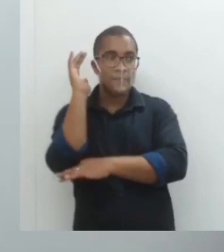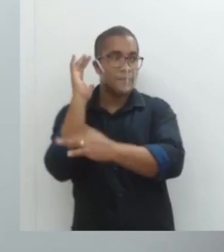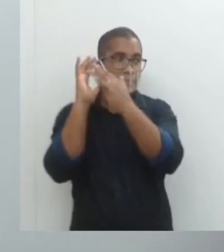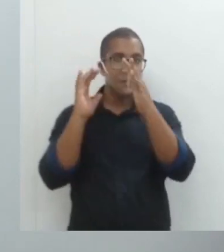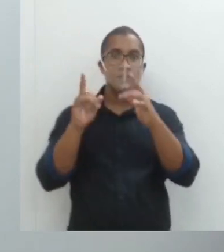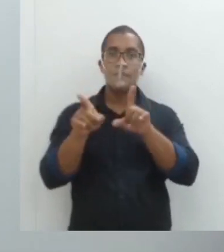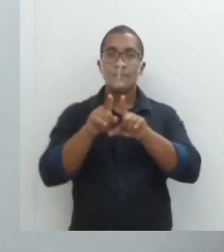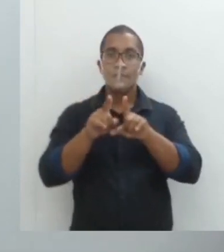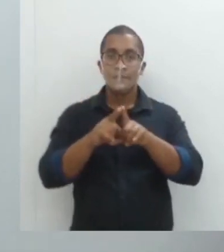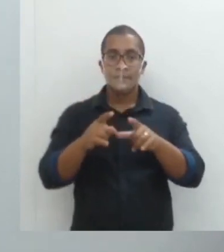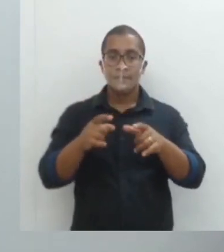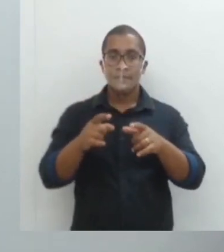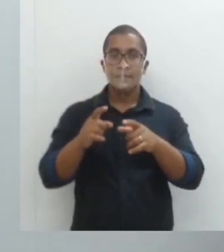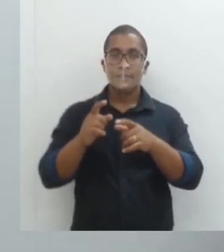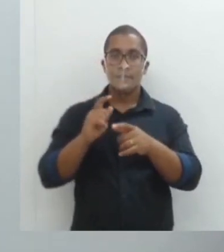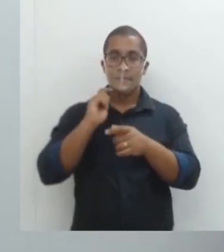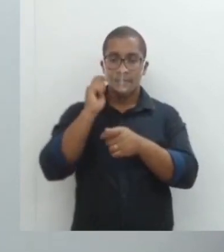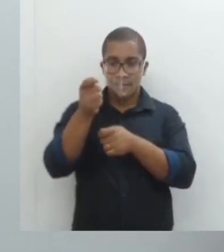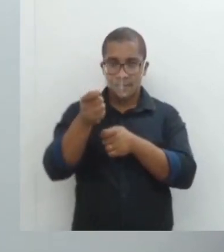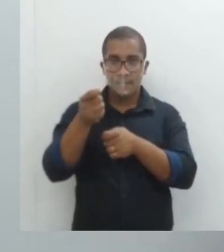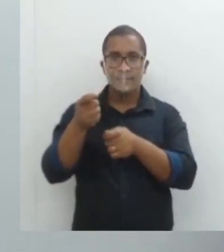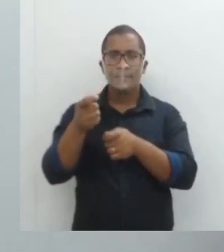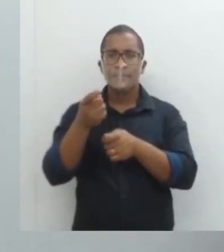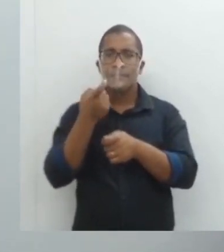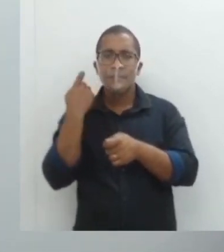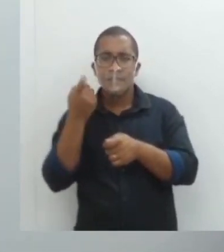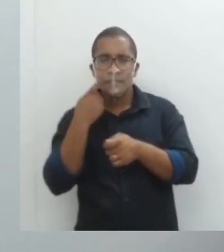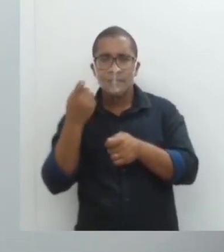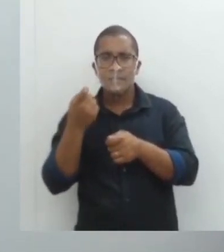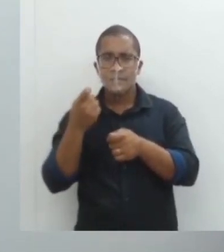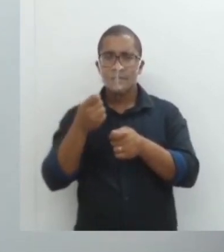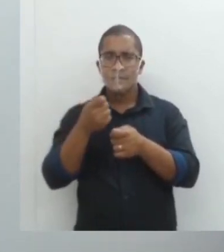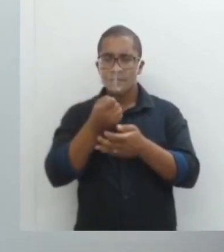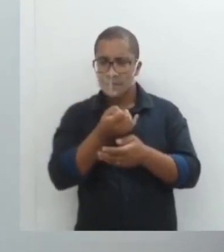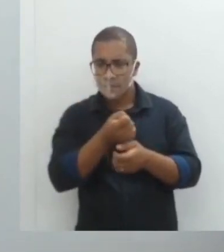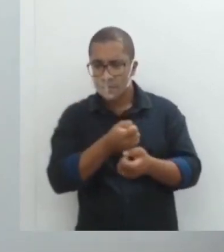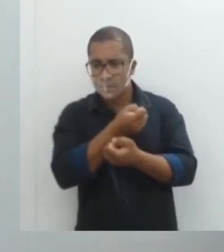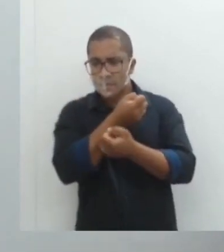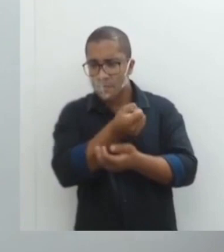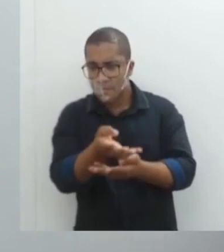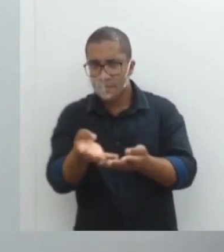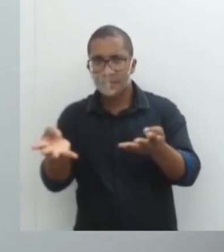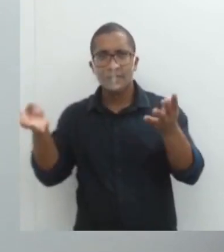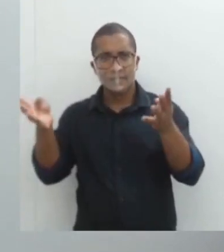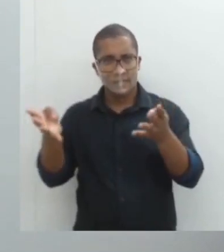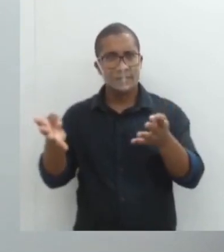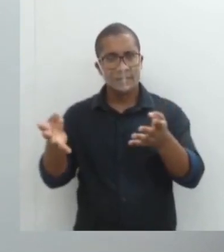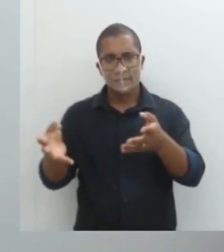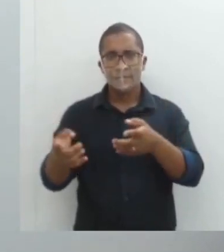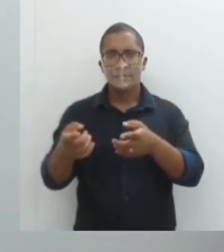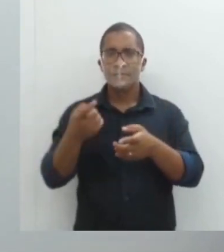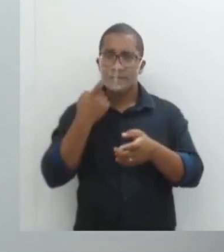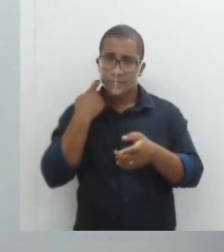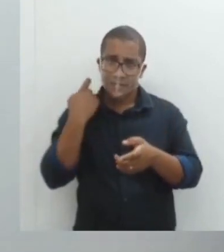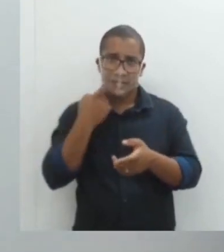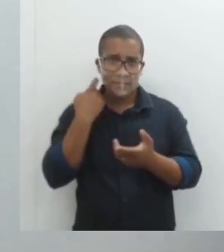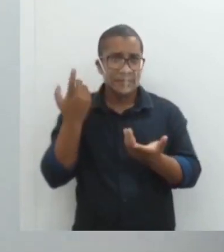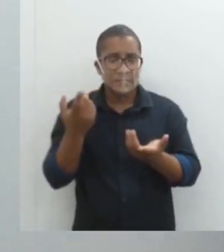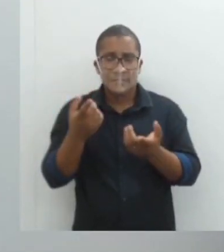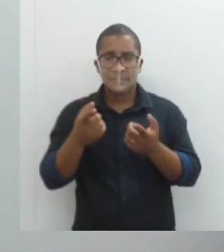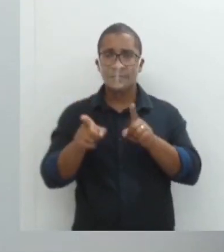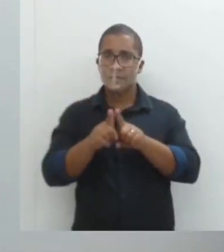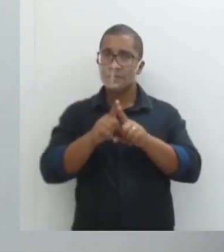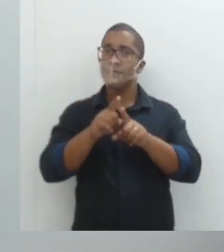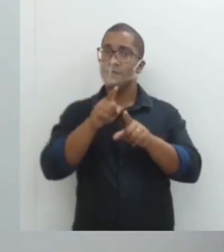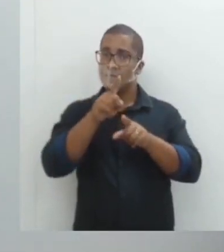pesca do Rio São Francisco. Então são nossos povos que ali habitam e a gente precisa respeitar